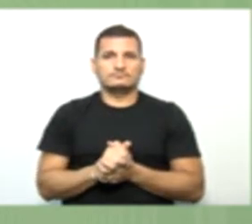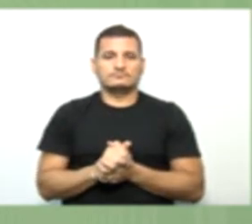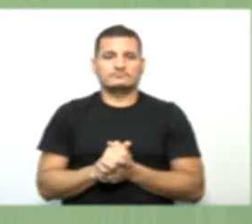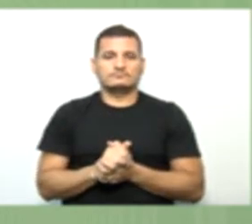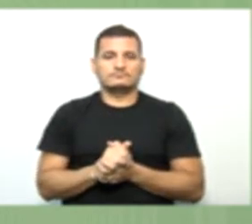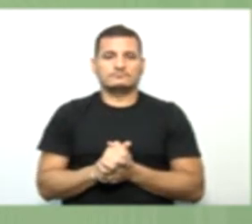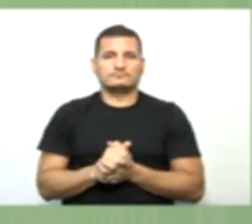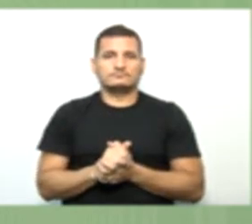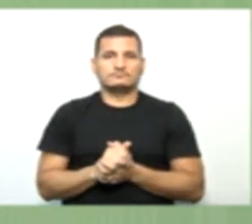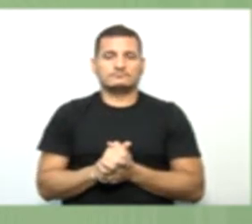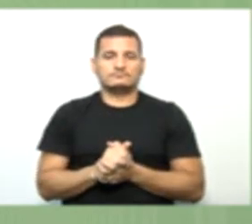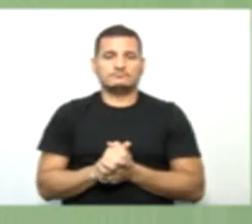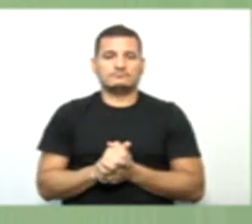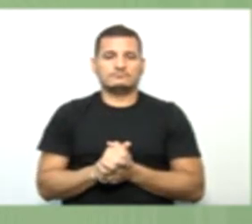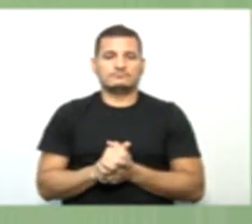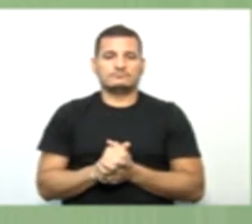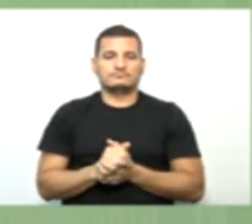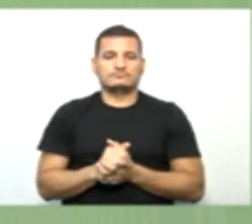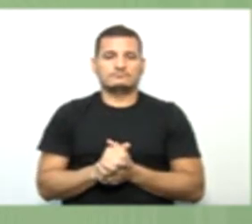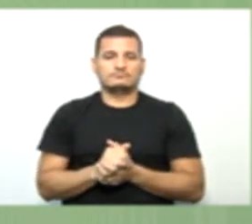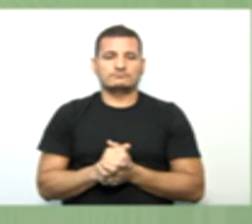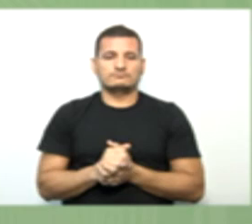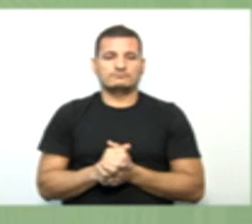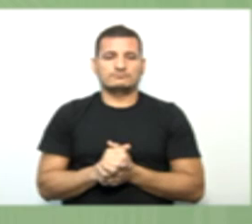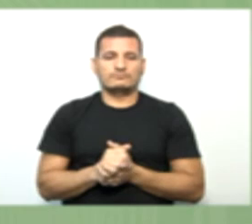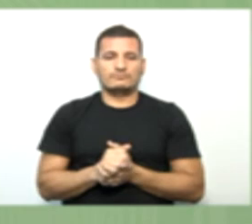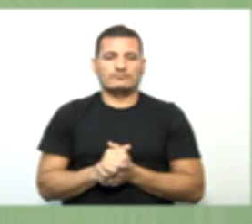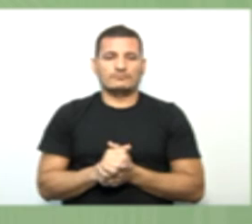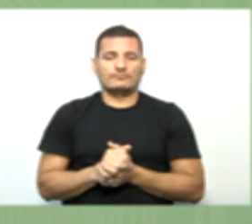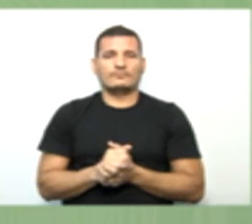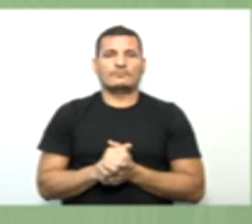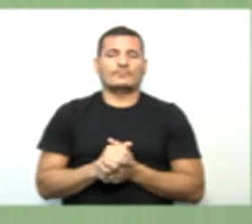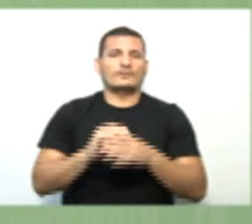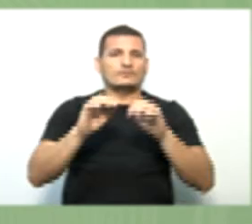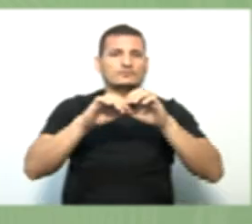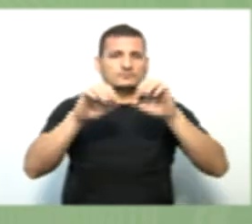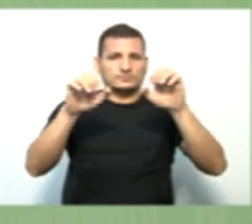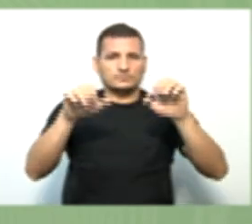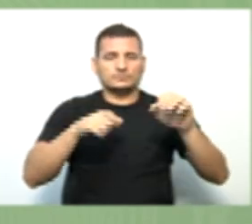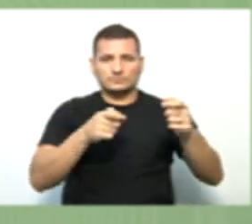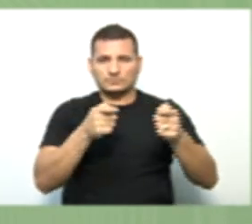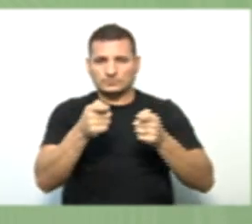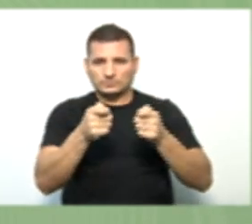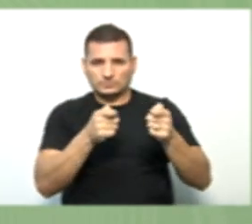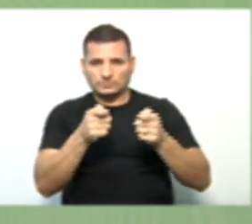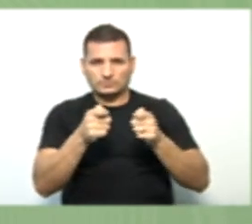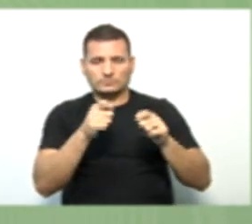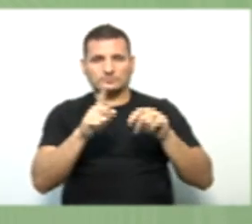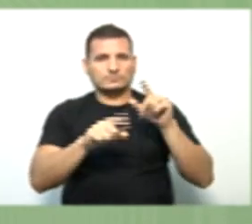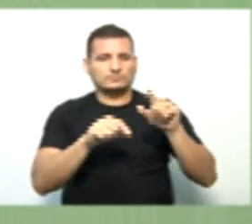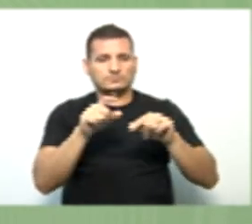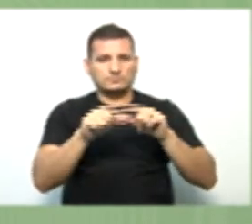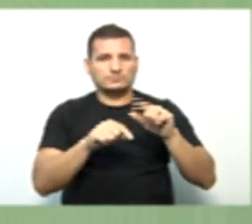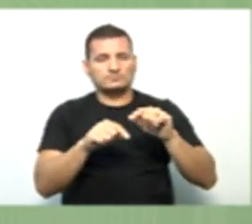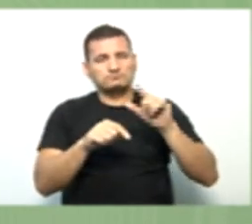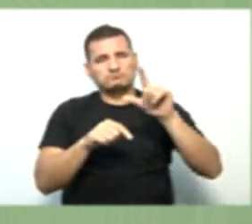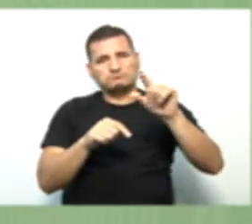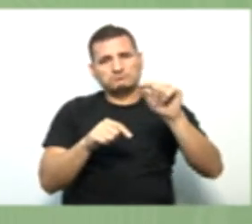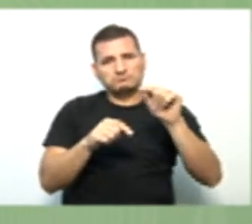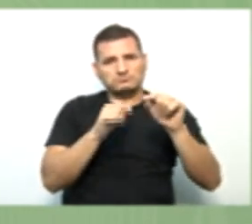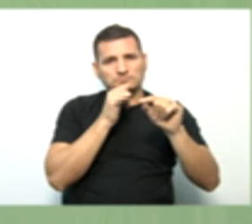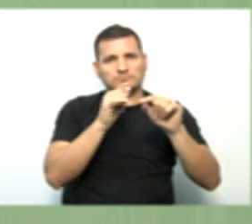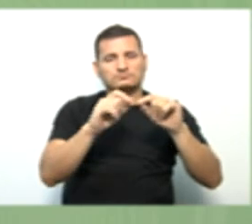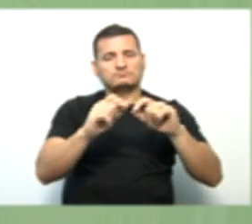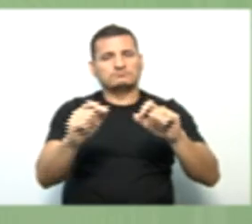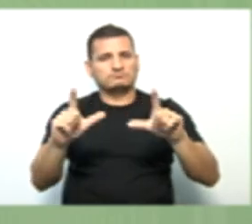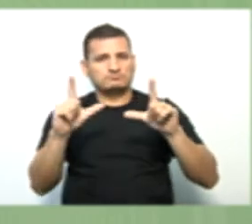certo? Aí, depois das estruturas de controle de seleção, onde nós escolhemos se vamos executar um comando ou